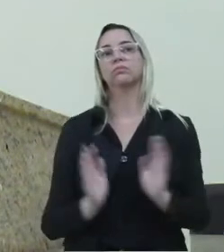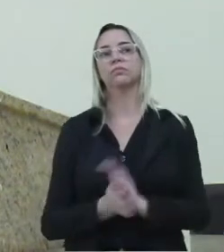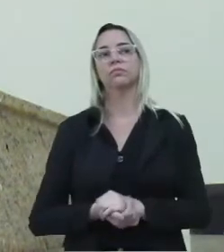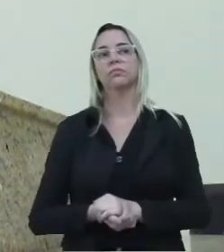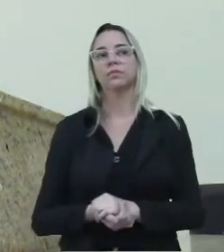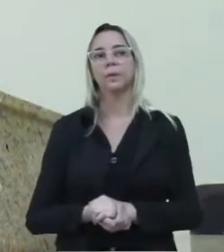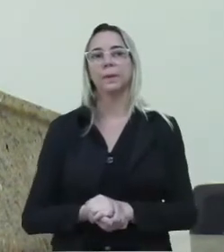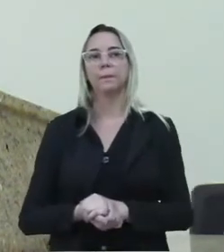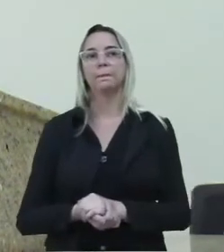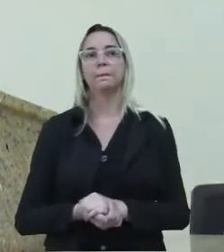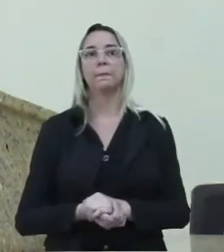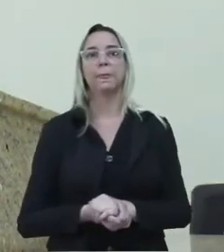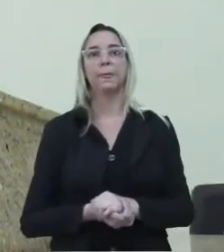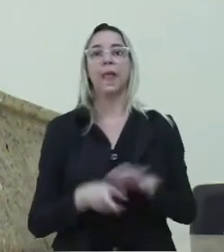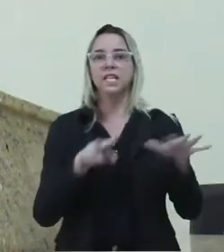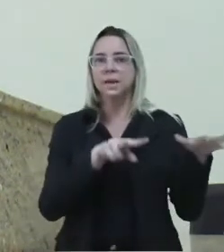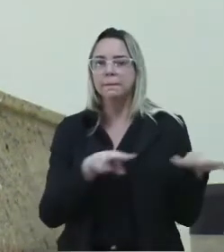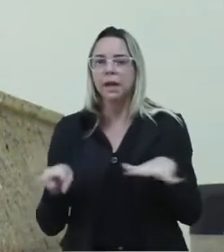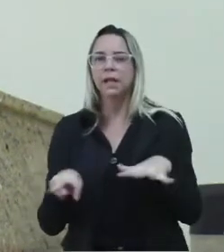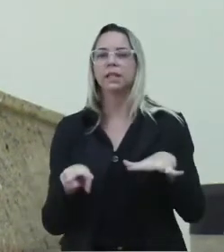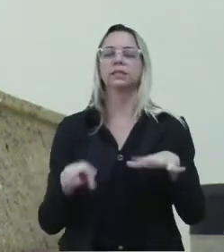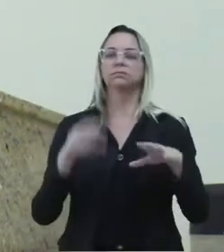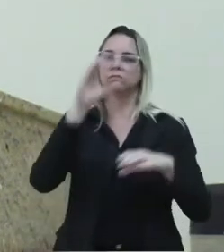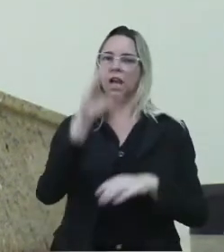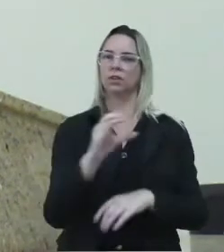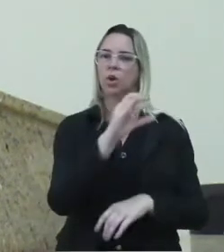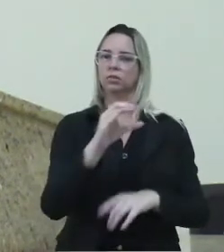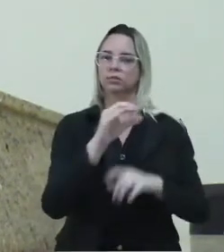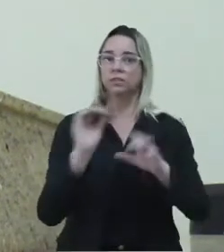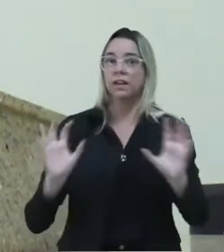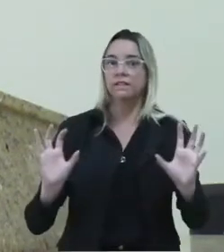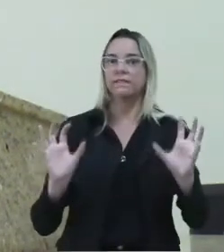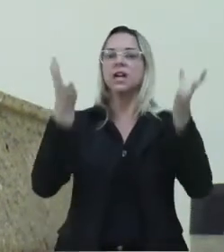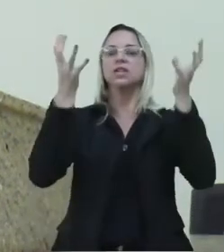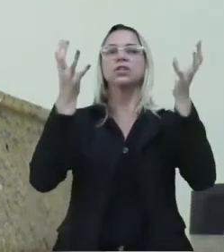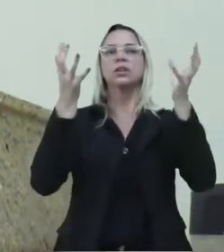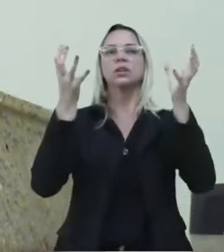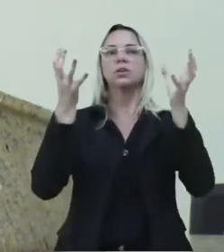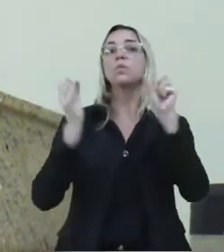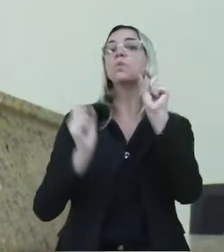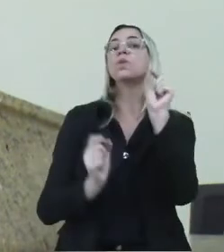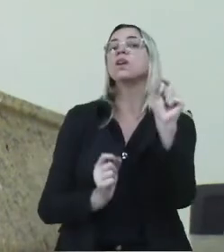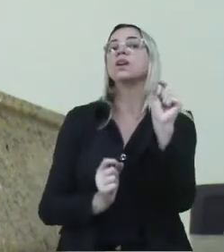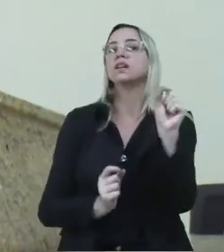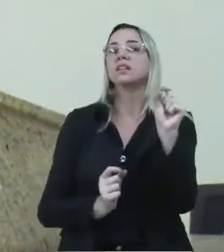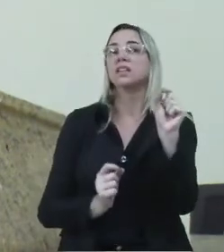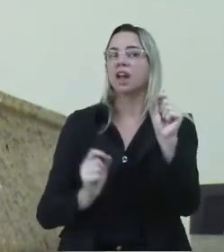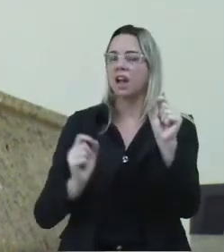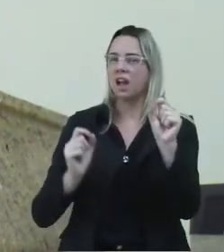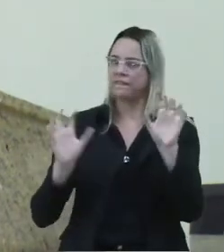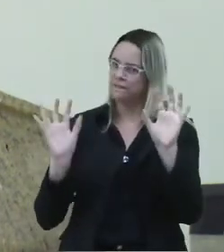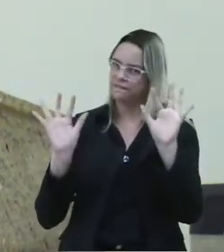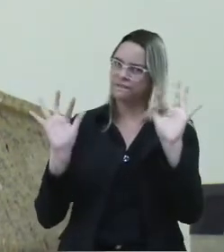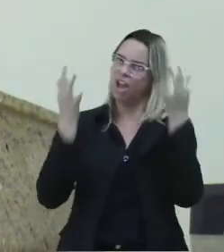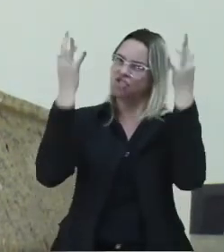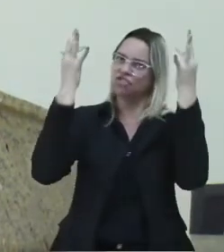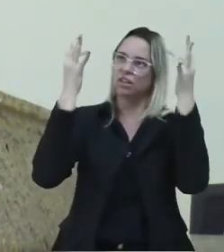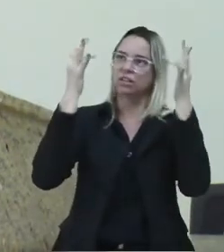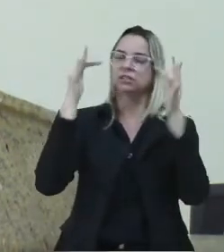é a semana, né, que os católicos comemoram a morte e a ressurreição do nosso Senhor Jesus Cristo.